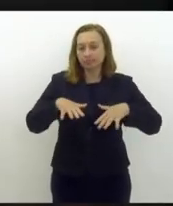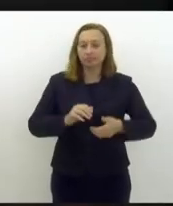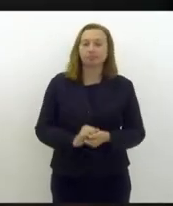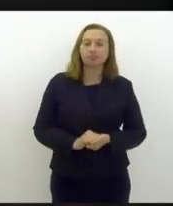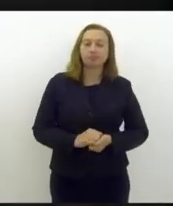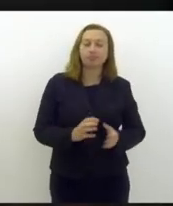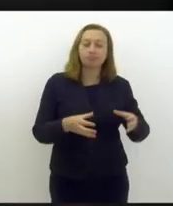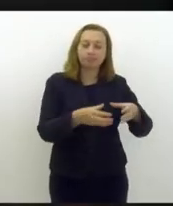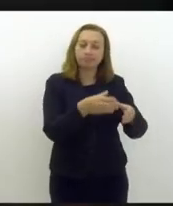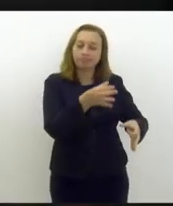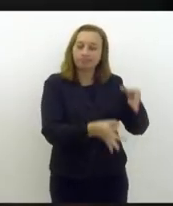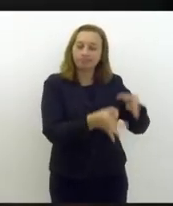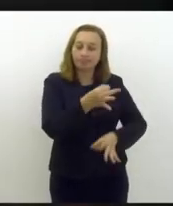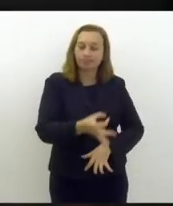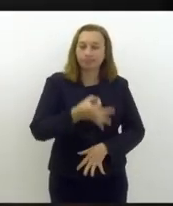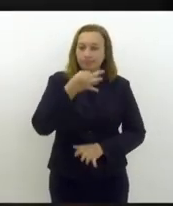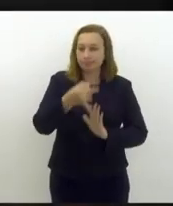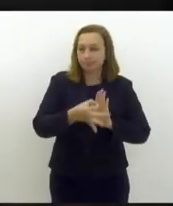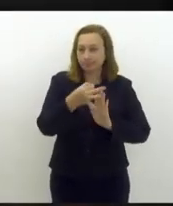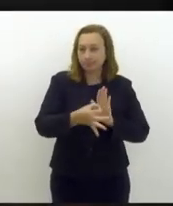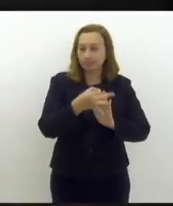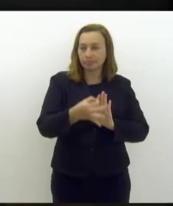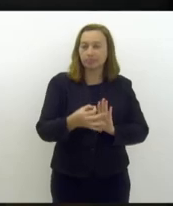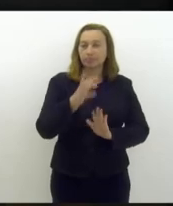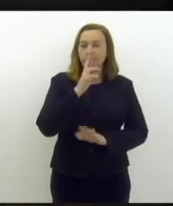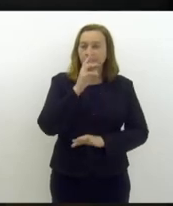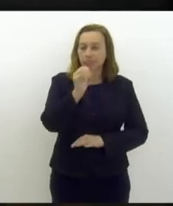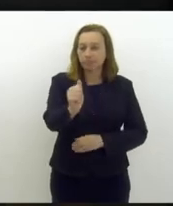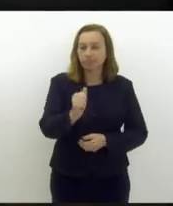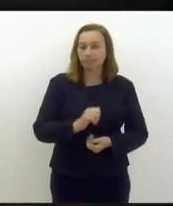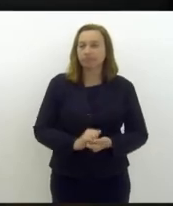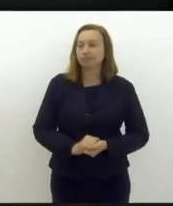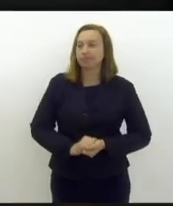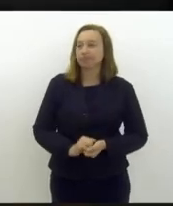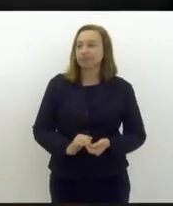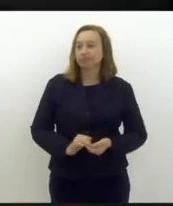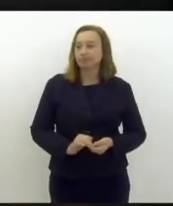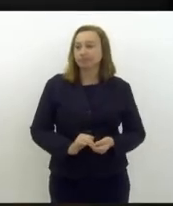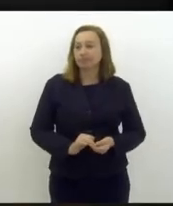emitir parecer pela comissão de constituição e justiça Deputado Rodrigo Amorim